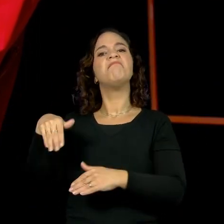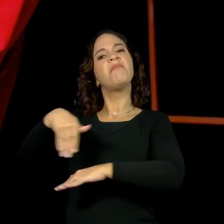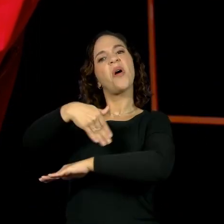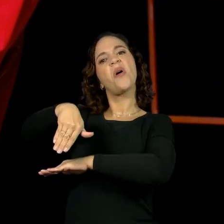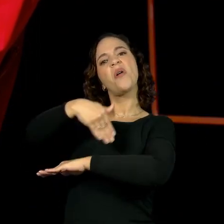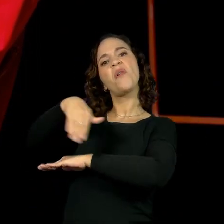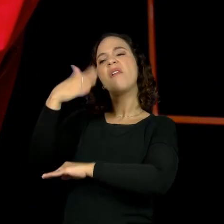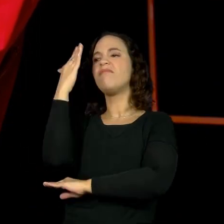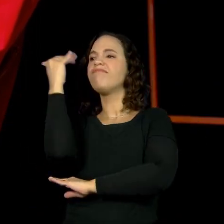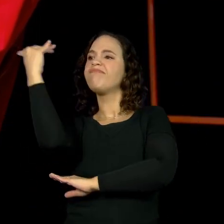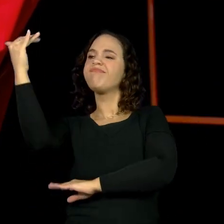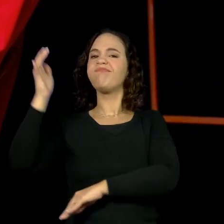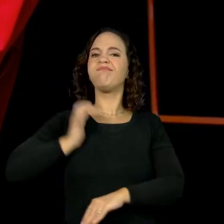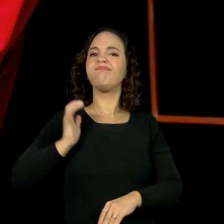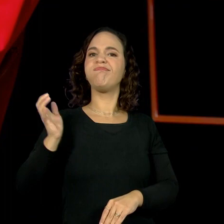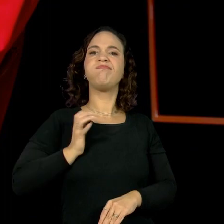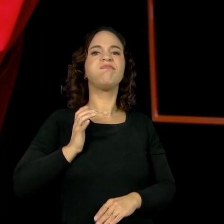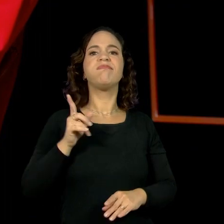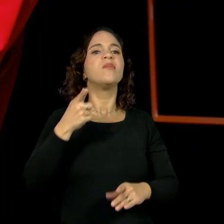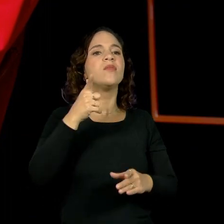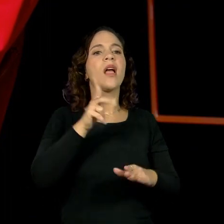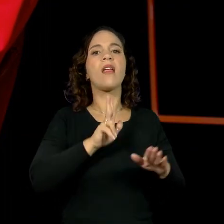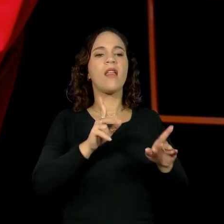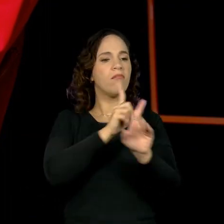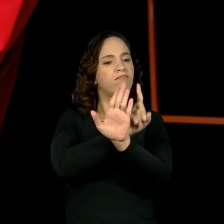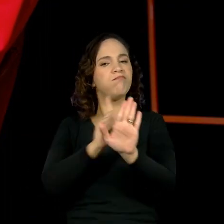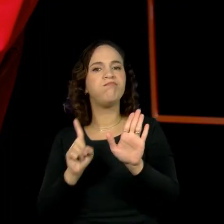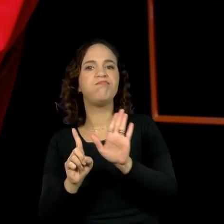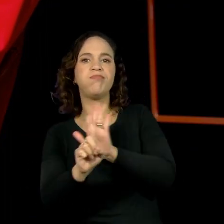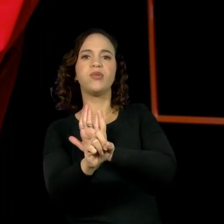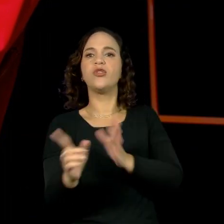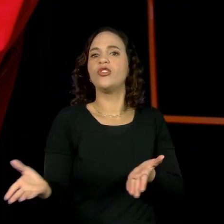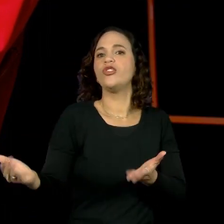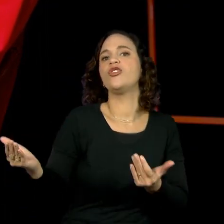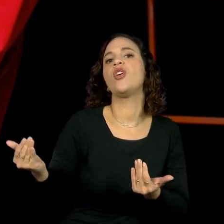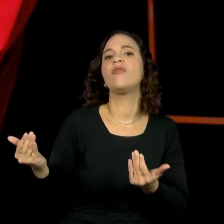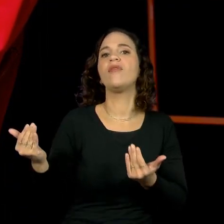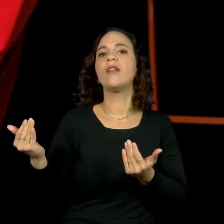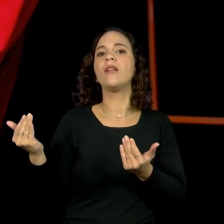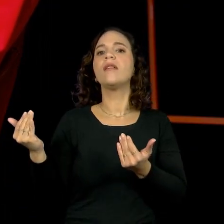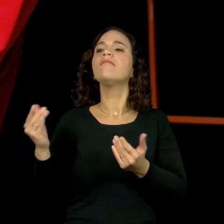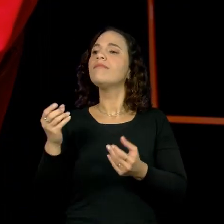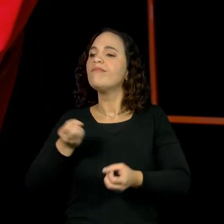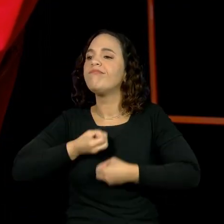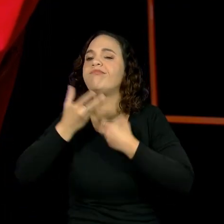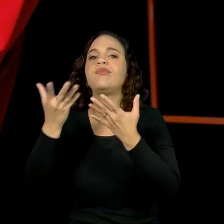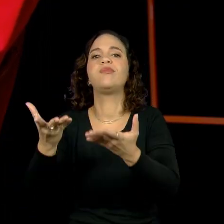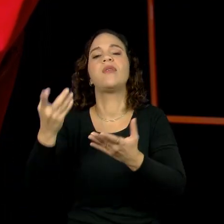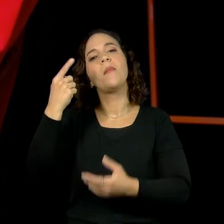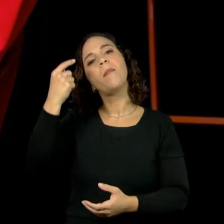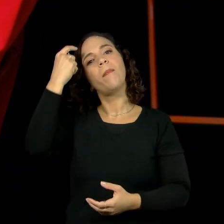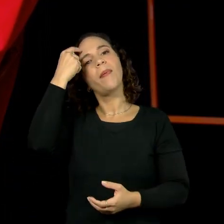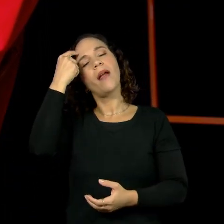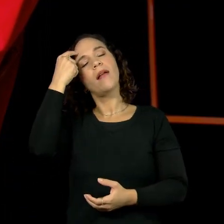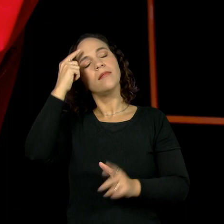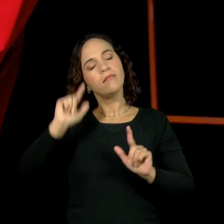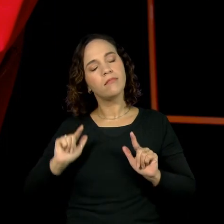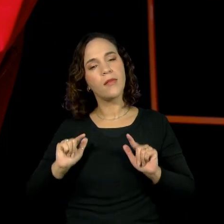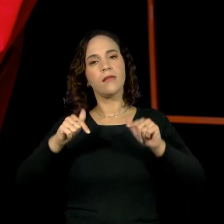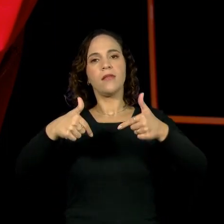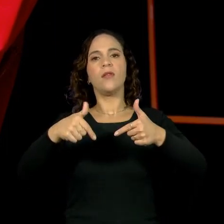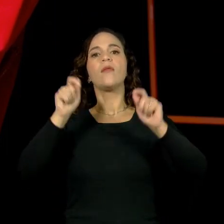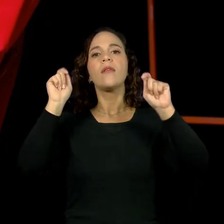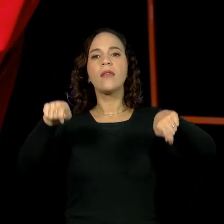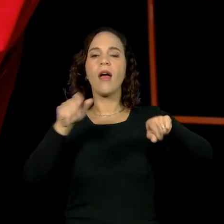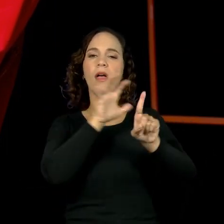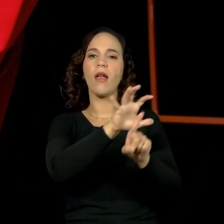não dar vez, não dar oportunidade, não dar voz, de fato, ao jovem para pensar e agir e saber que pode transformar o